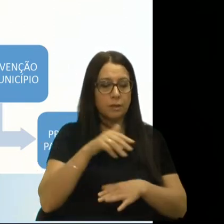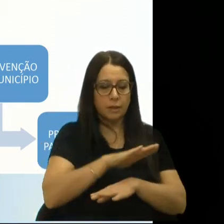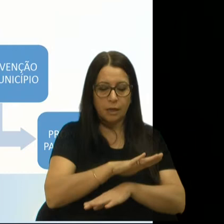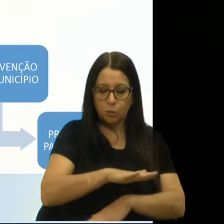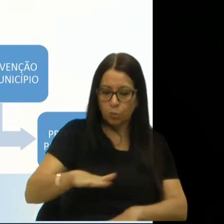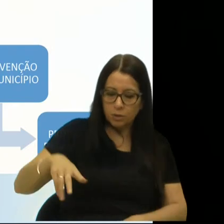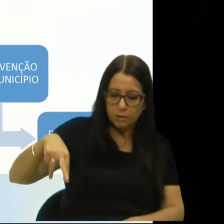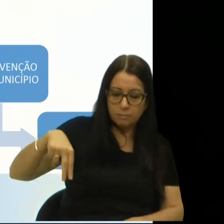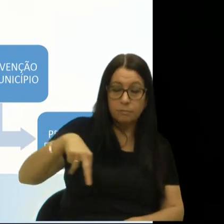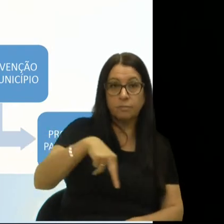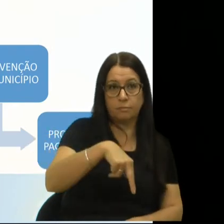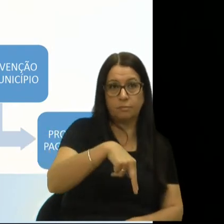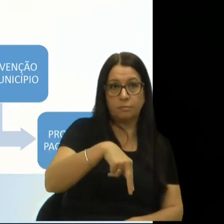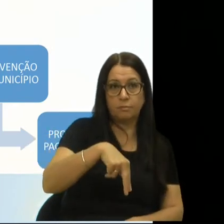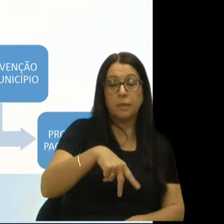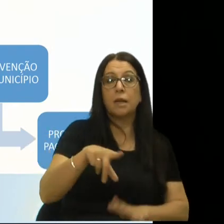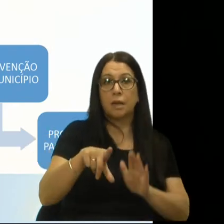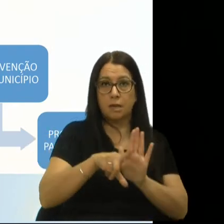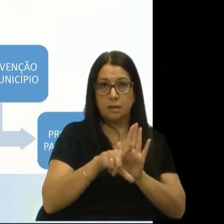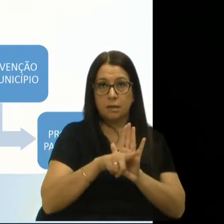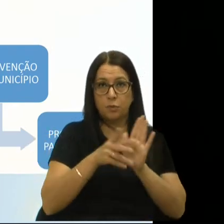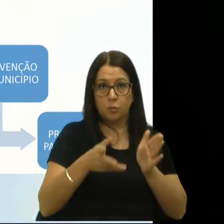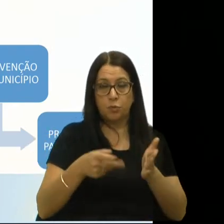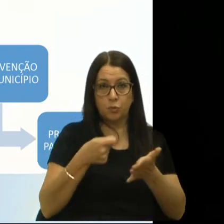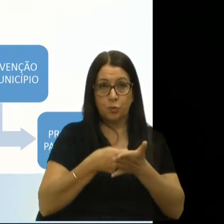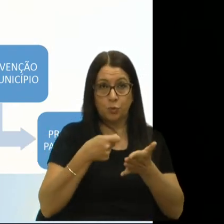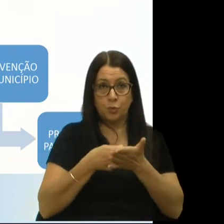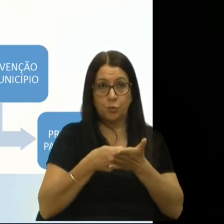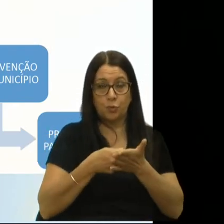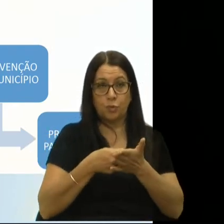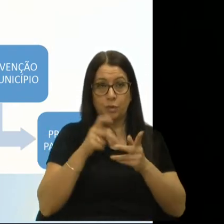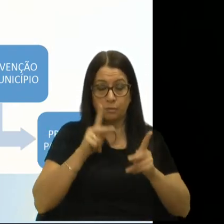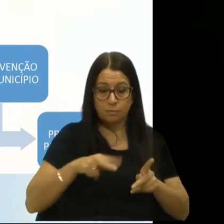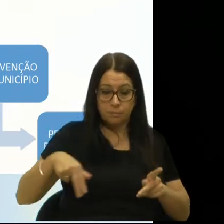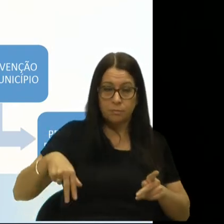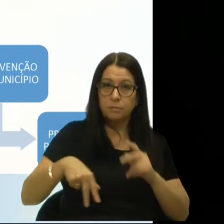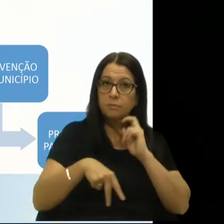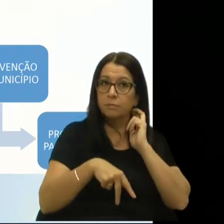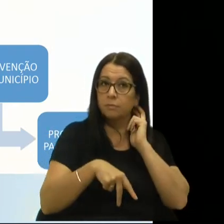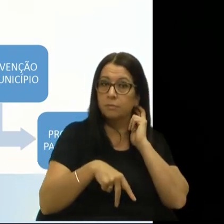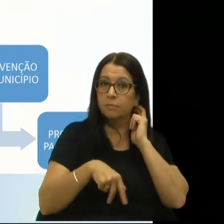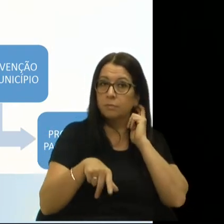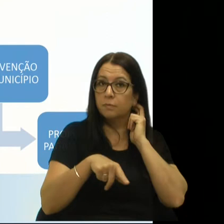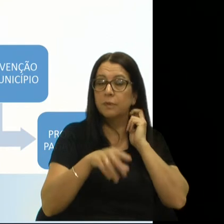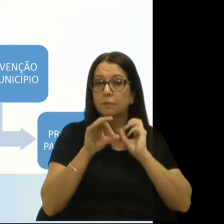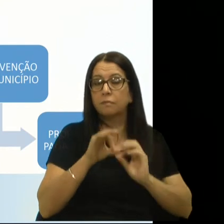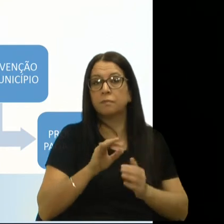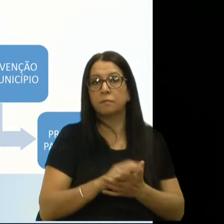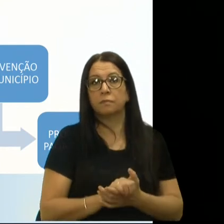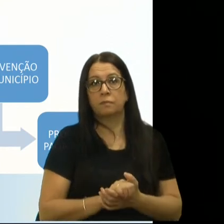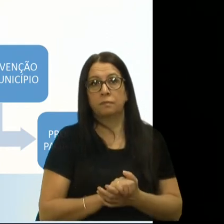calçadas. A legislação atual exige, então, que o passeio público esteja adequado